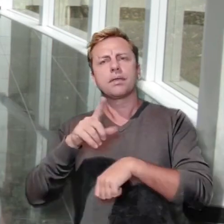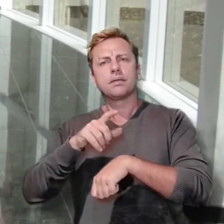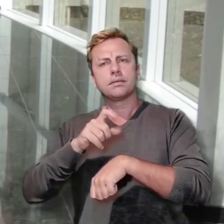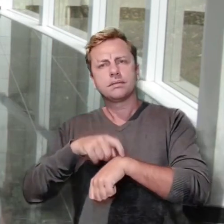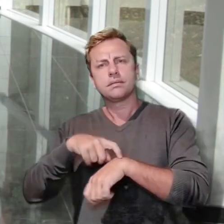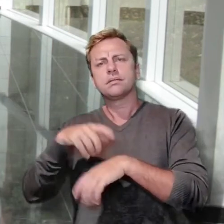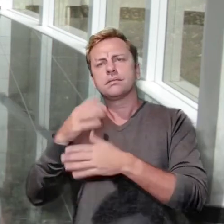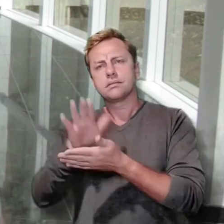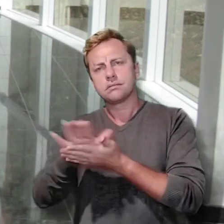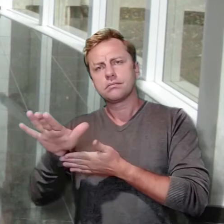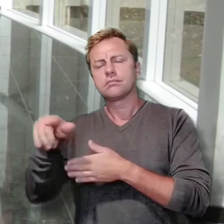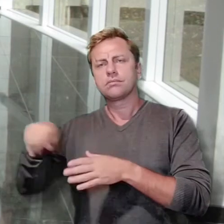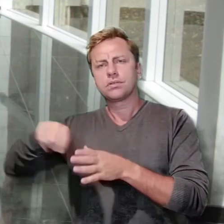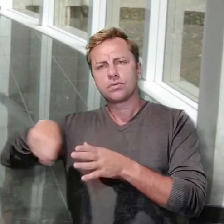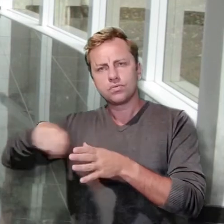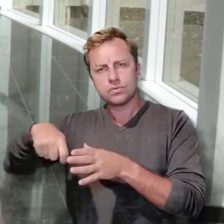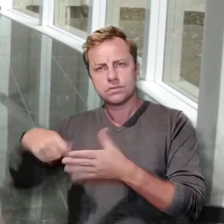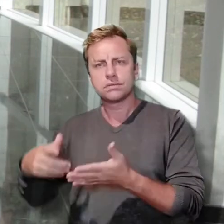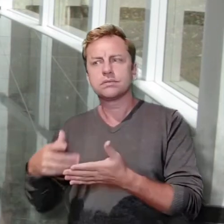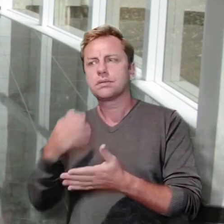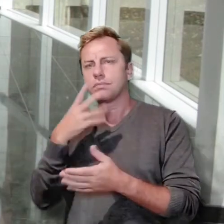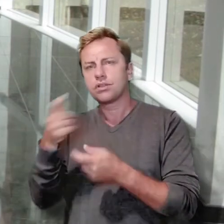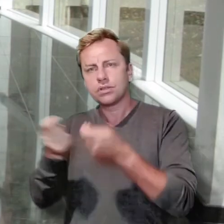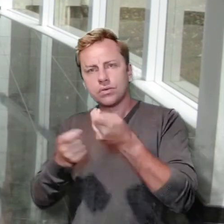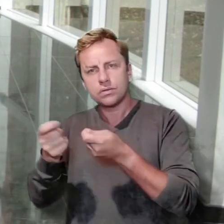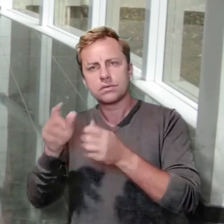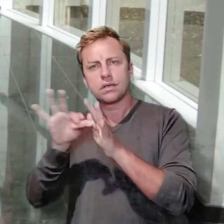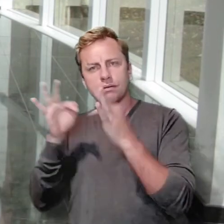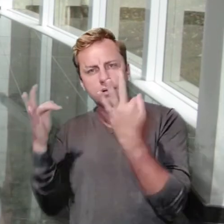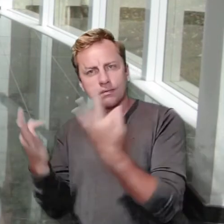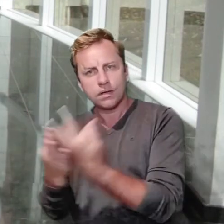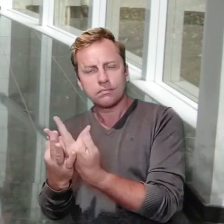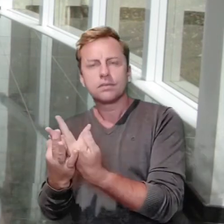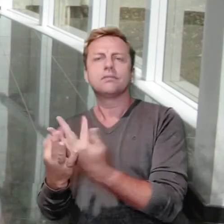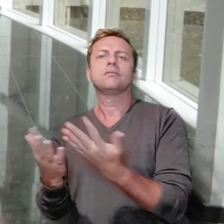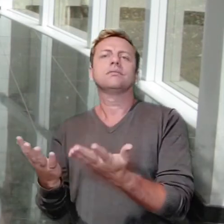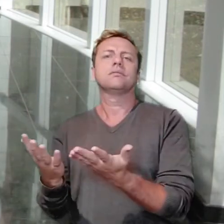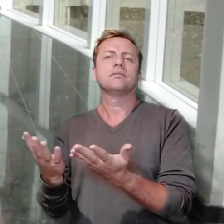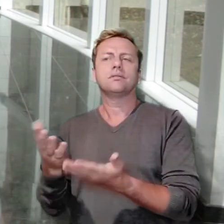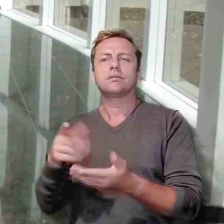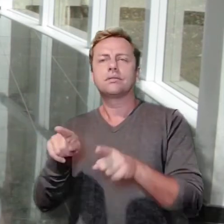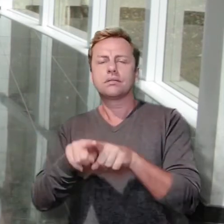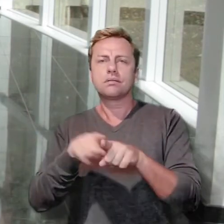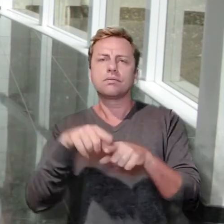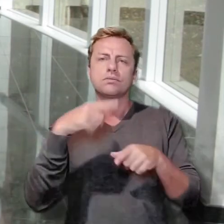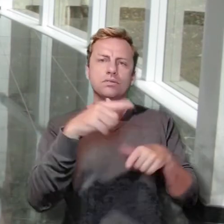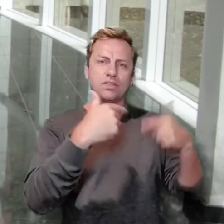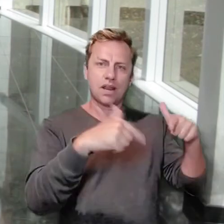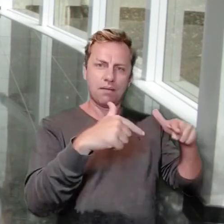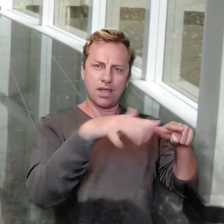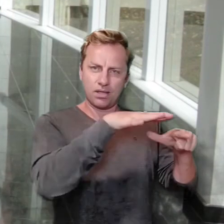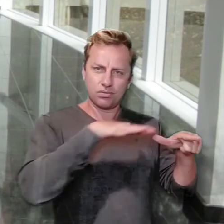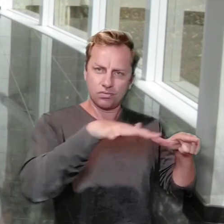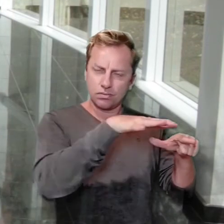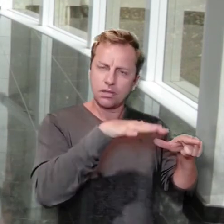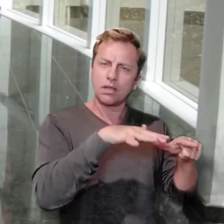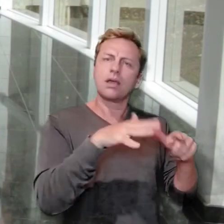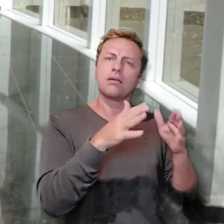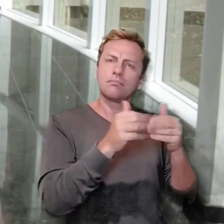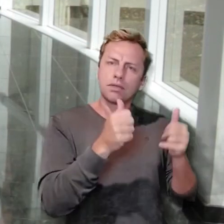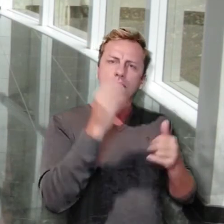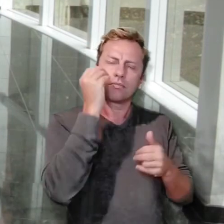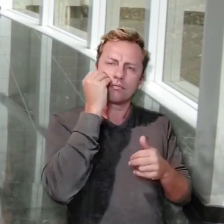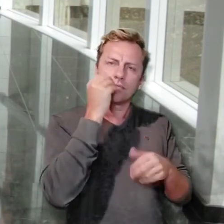cozinha, tente negociar esse tempo com a sua família, com o seu empregador, no seu ambiente